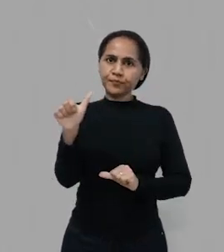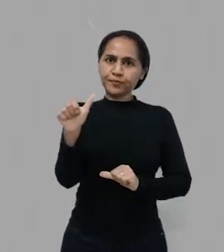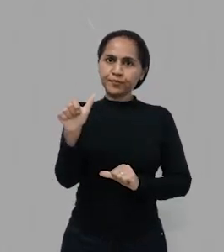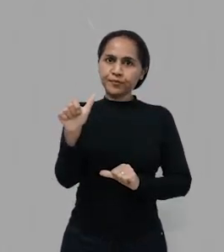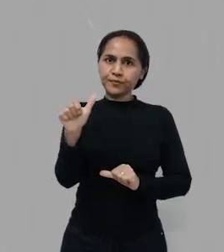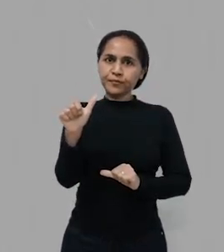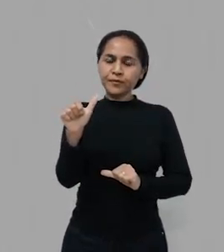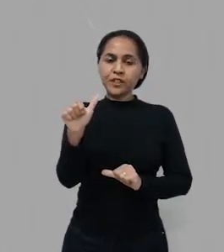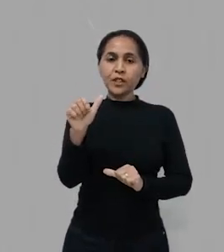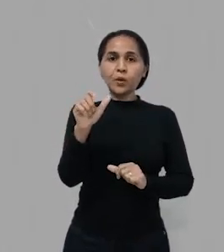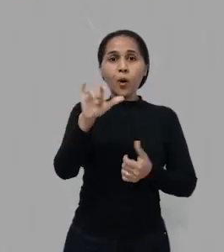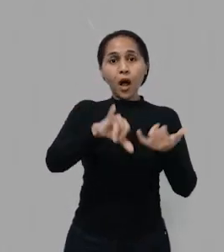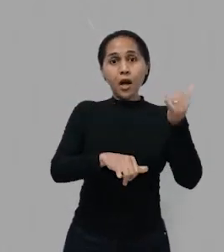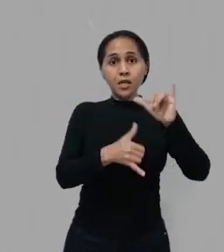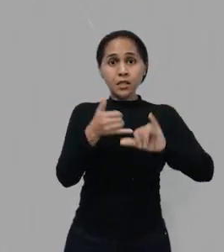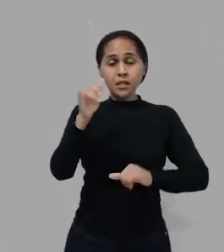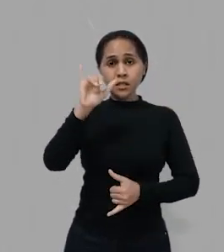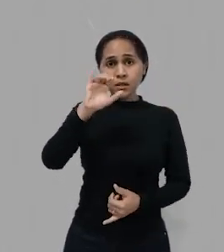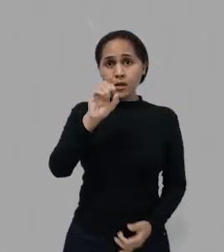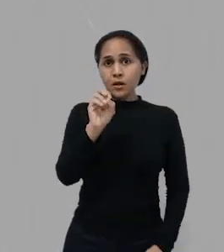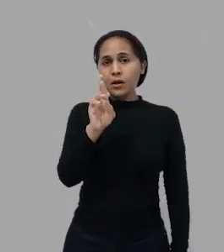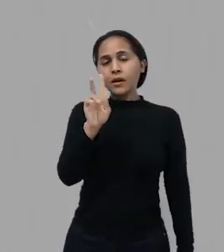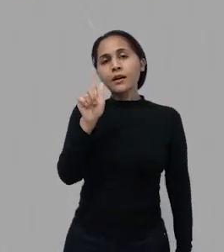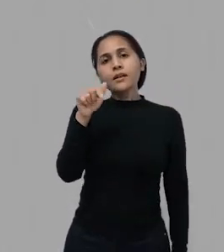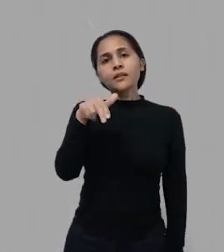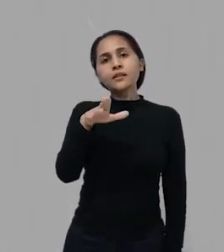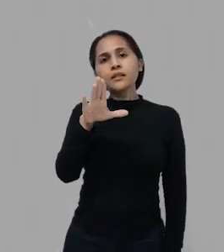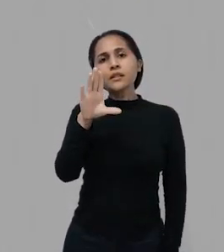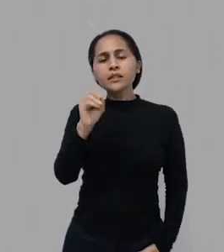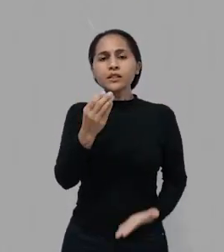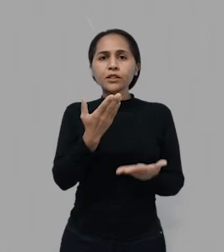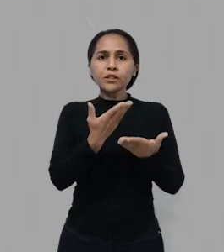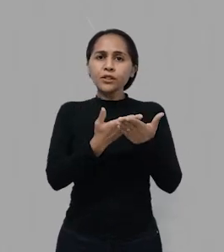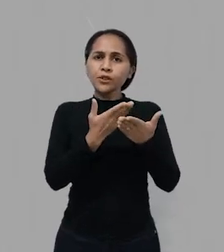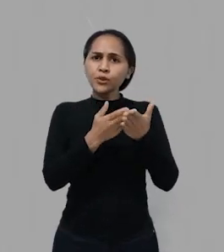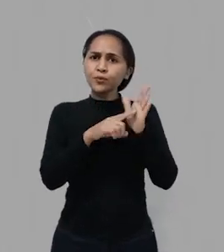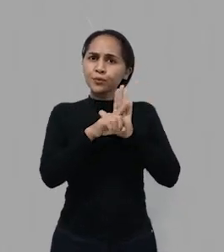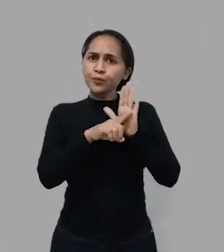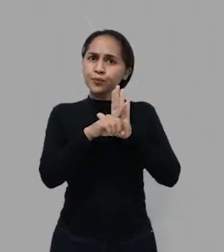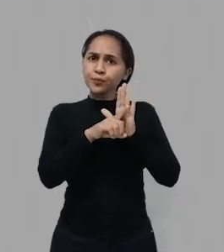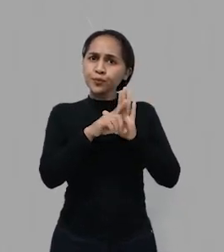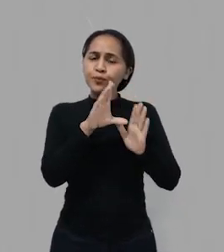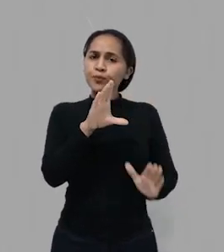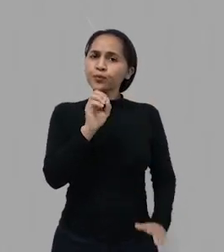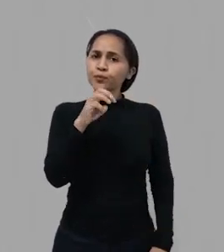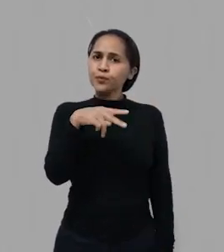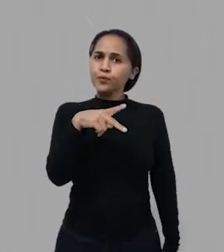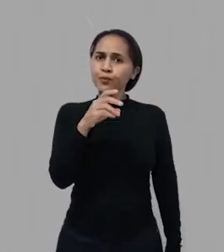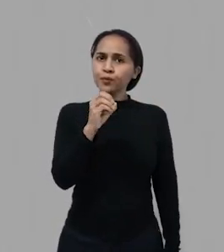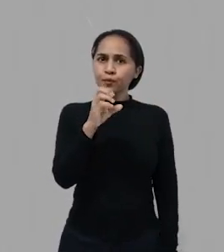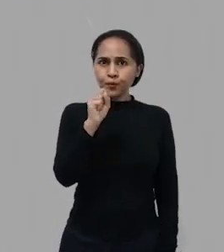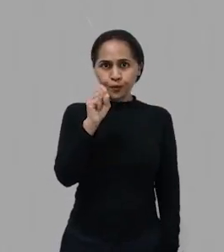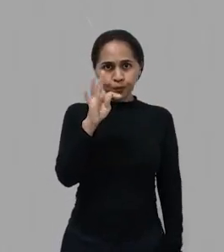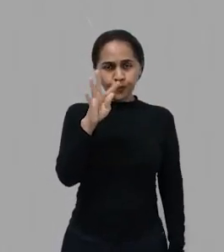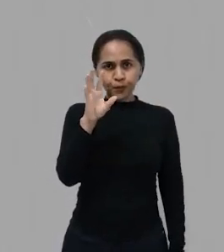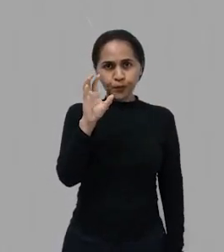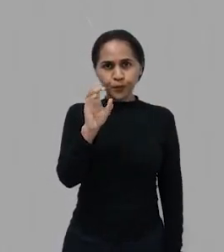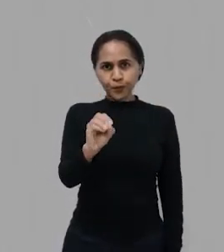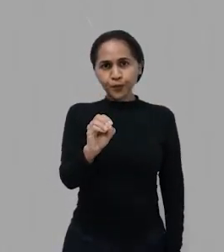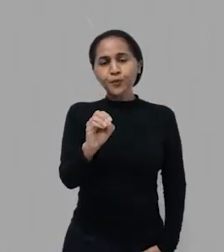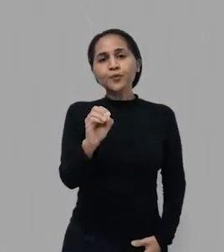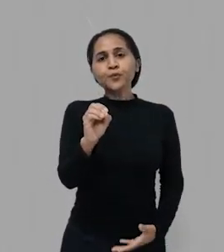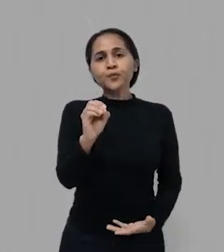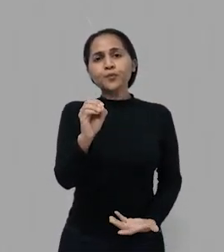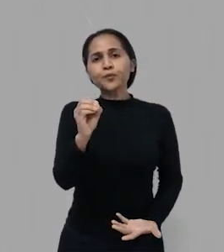que é a química orgânica? É a química que estuda os compostos do carbono. Com raríssimas exceções, se